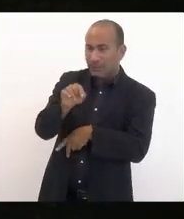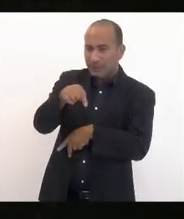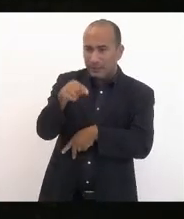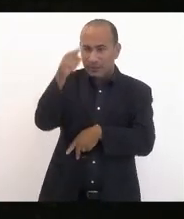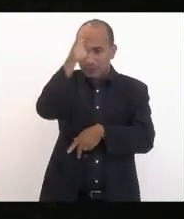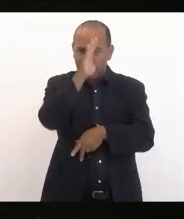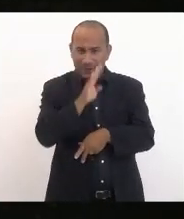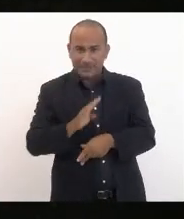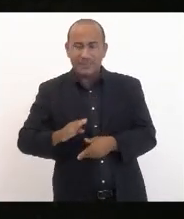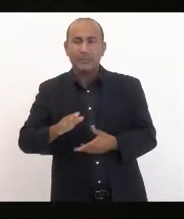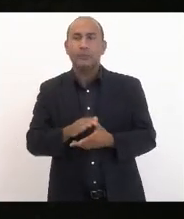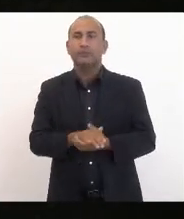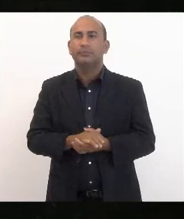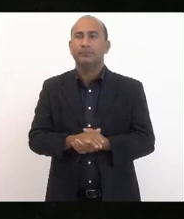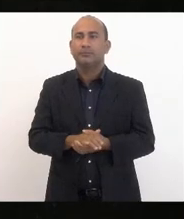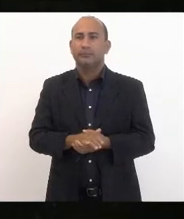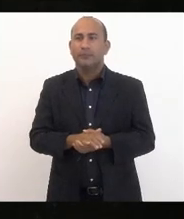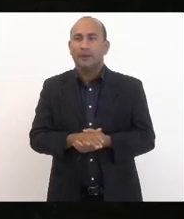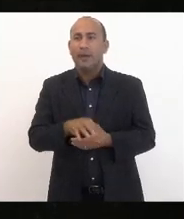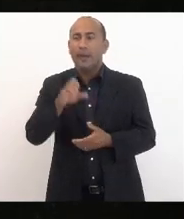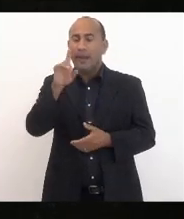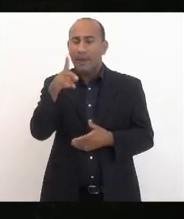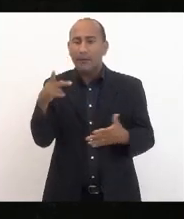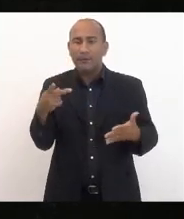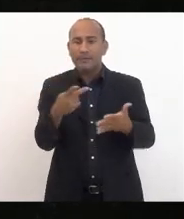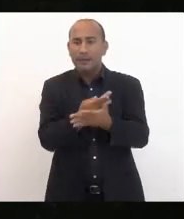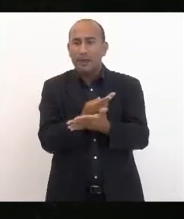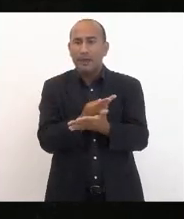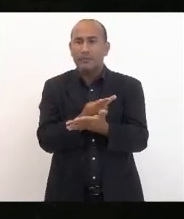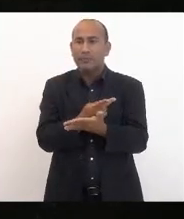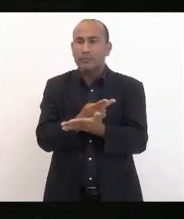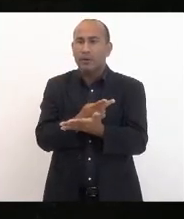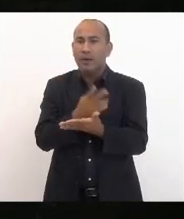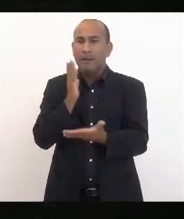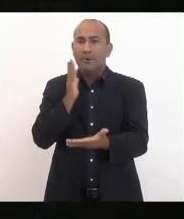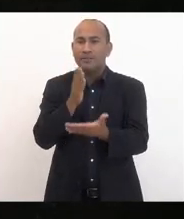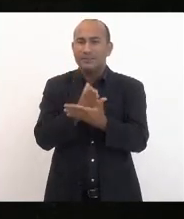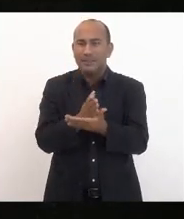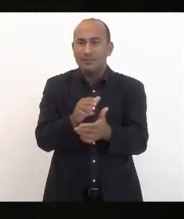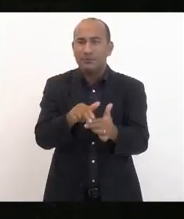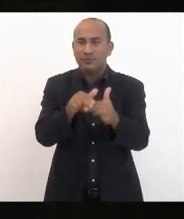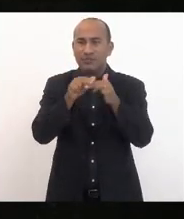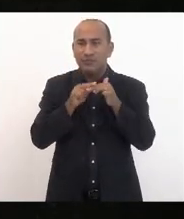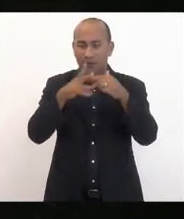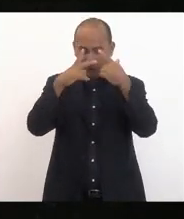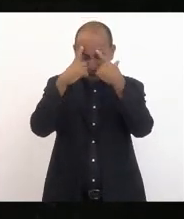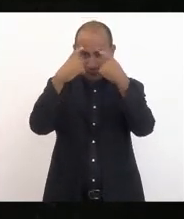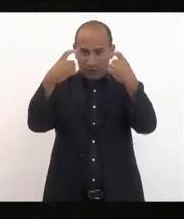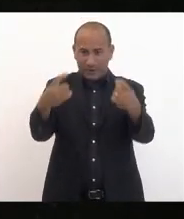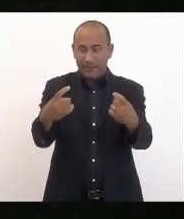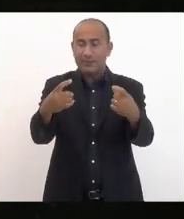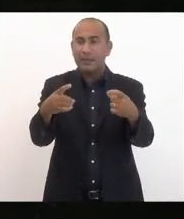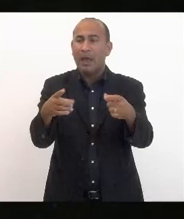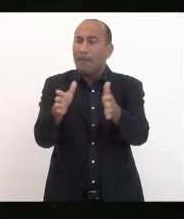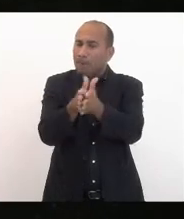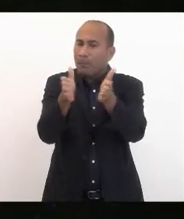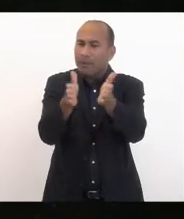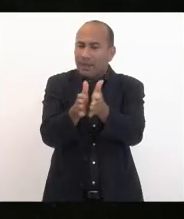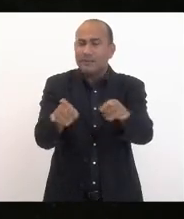brasileira é submetida a processos de violação extrema, de pobreza e